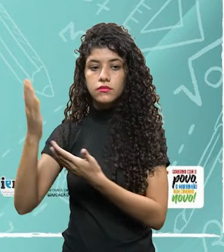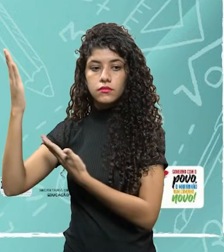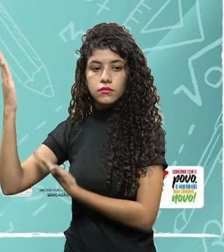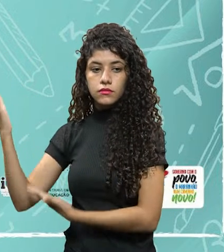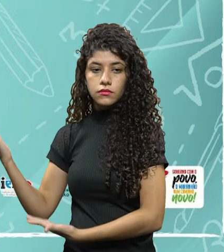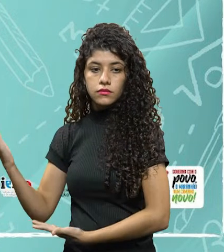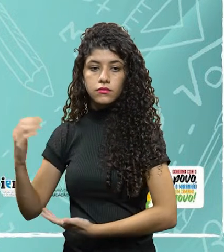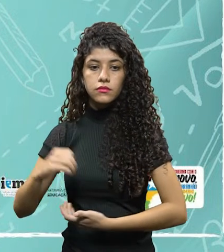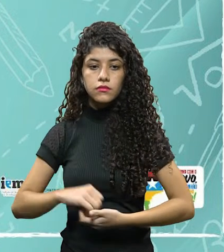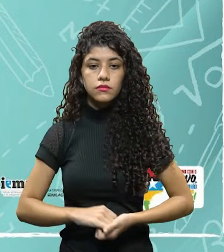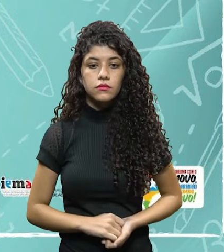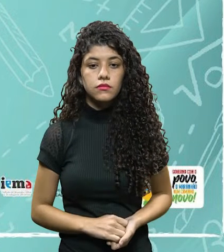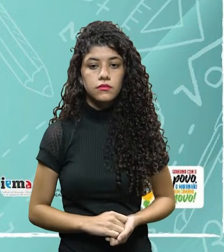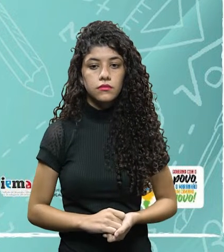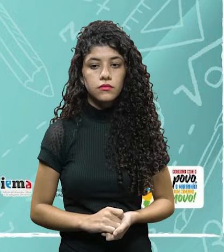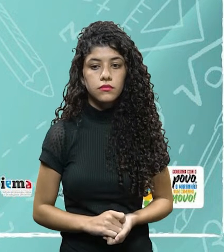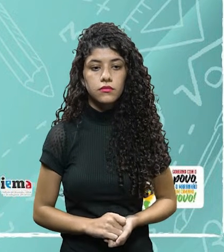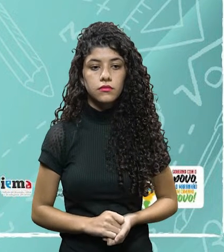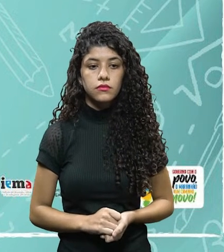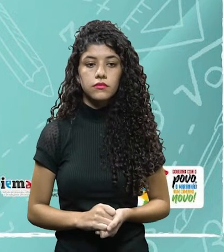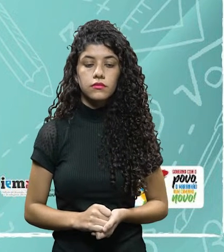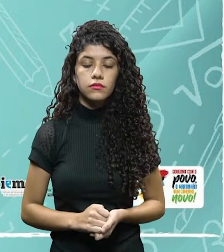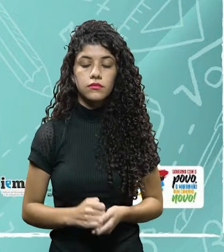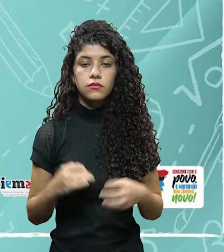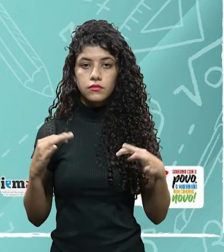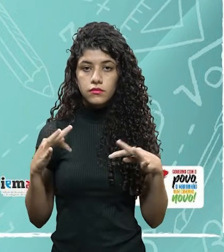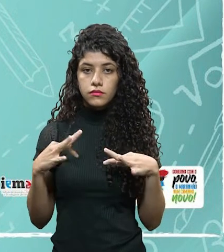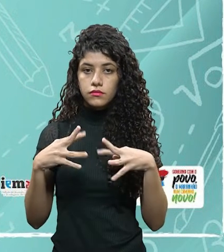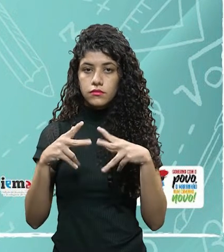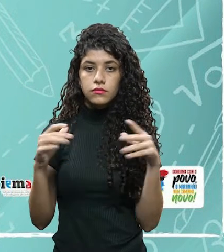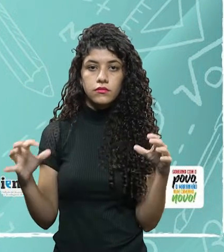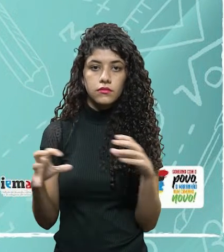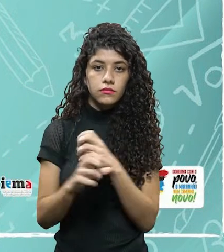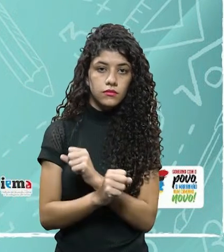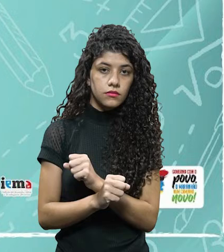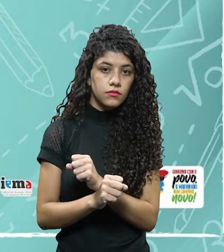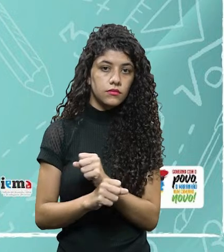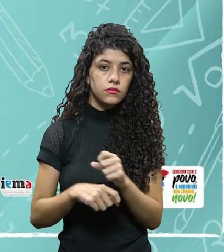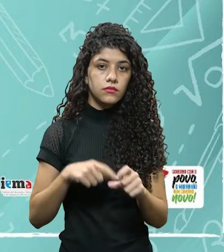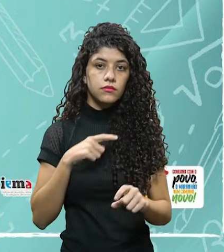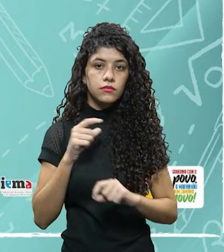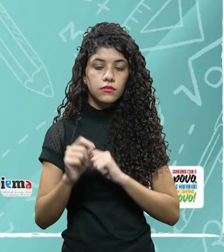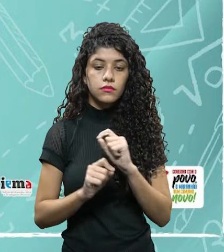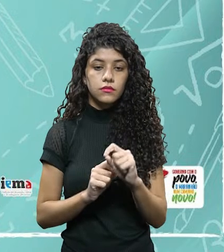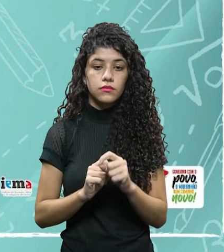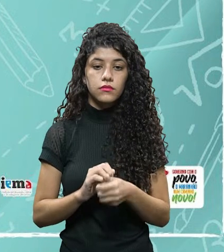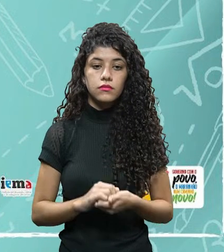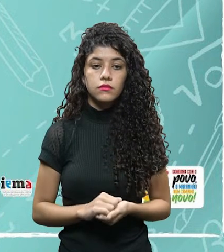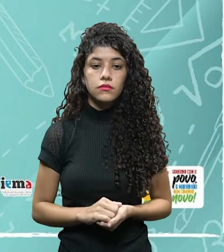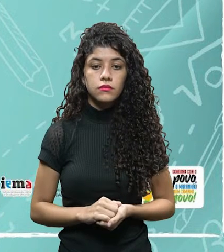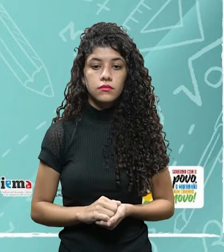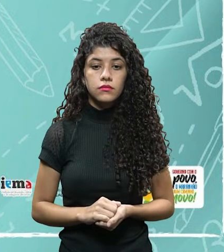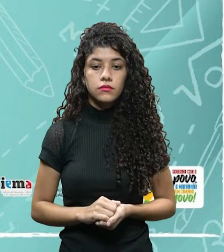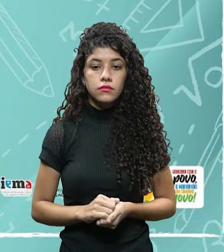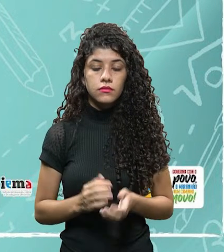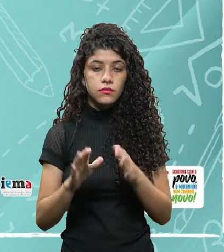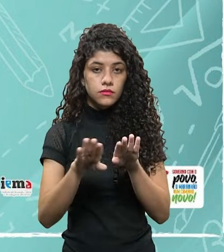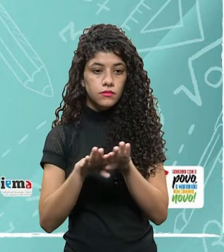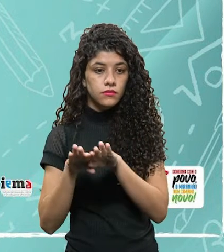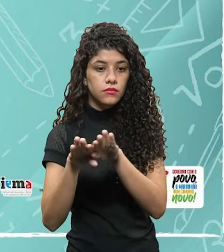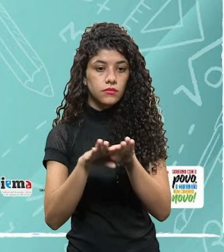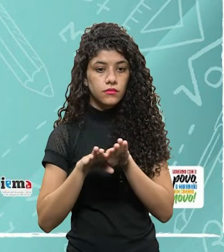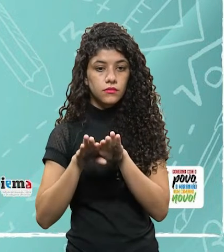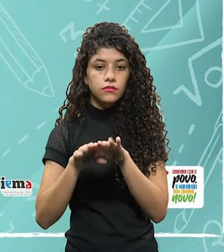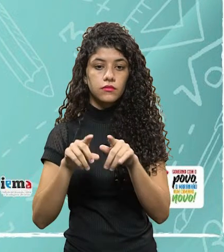dos gastos totais com as receitas totais. É o ponto onde os gastos totais e as receitas totais se